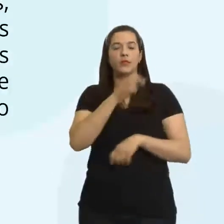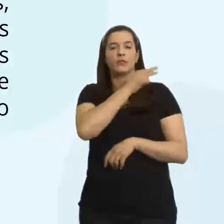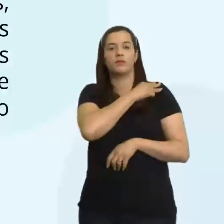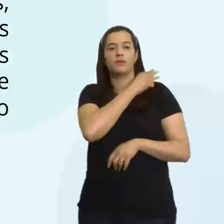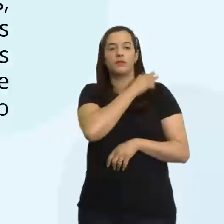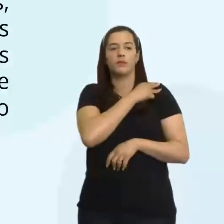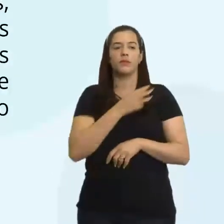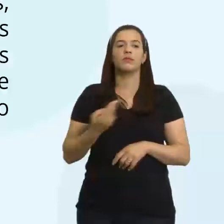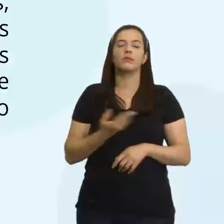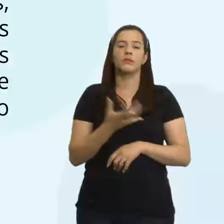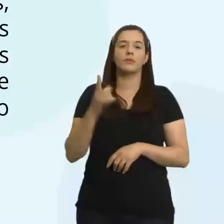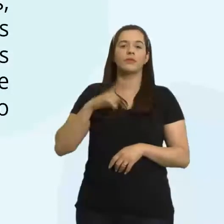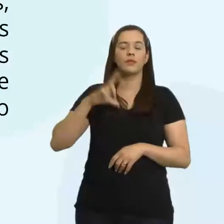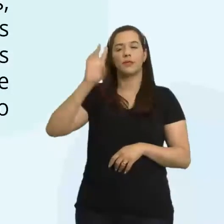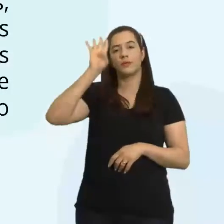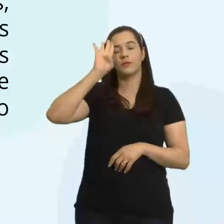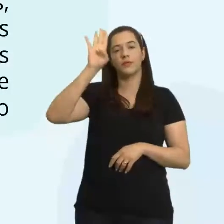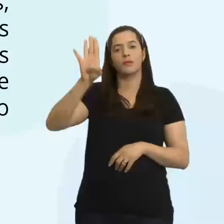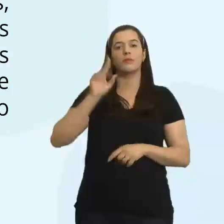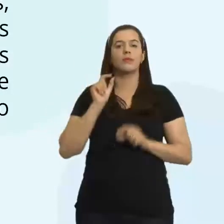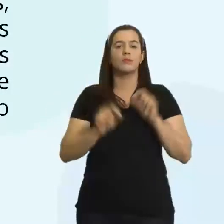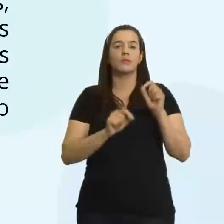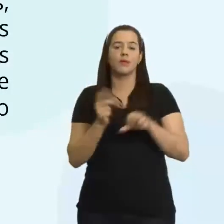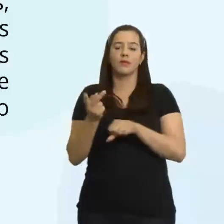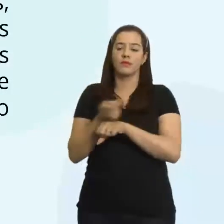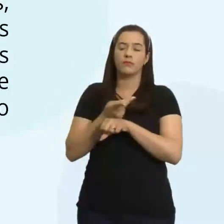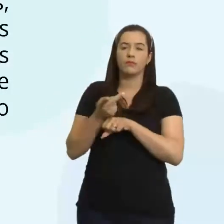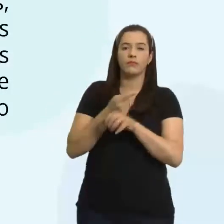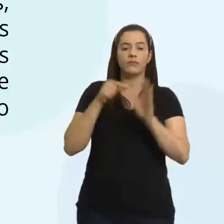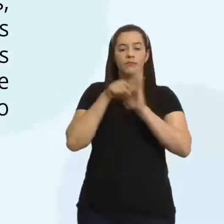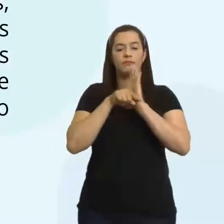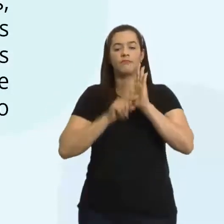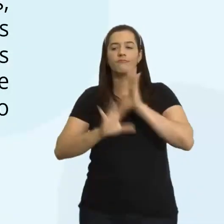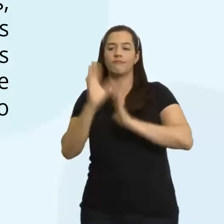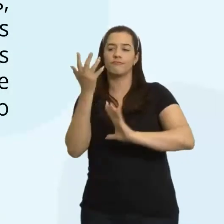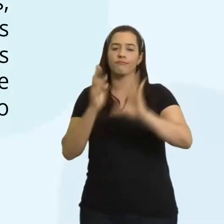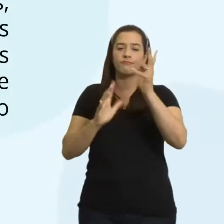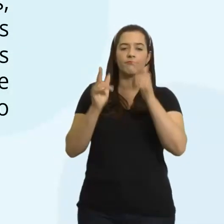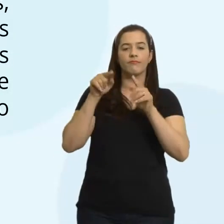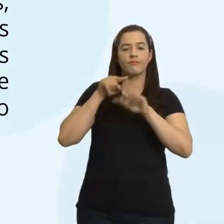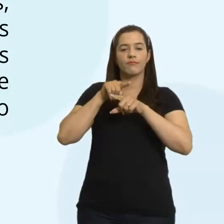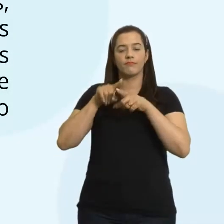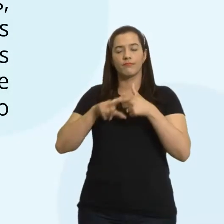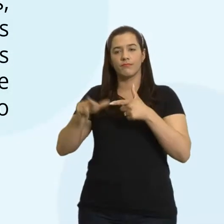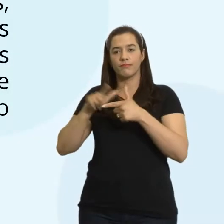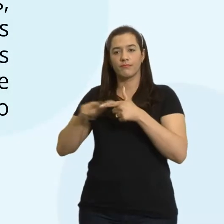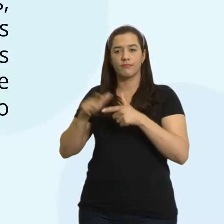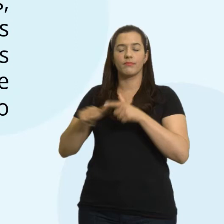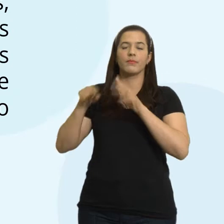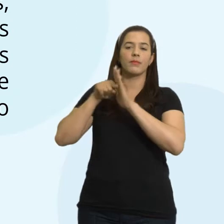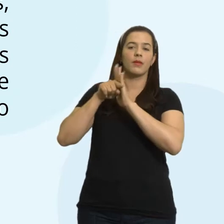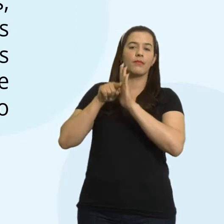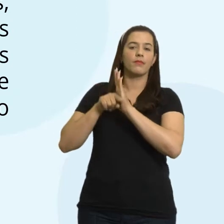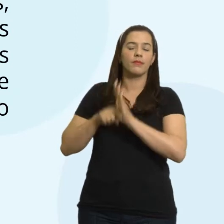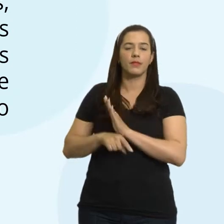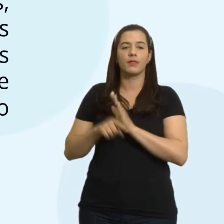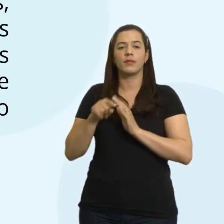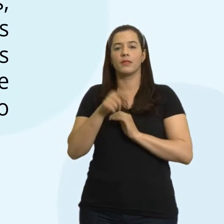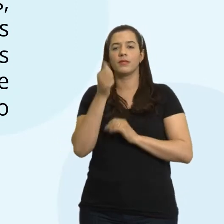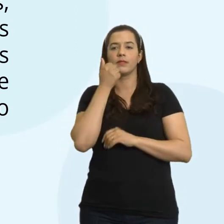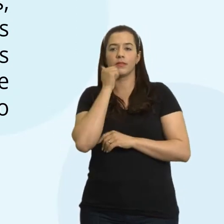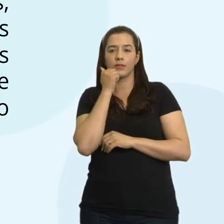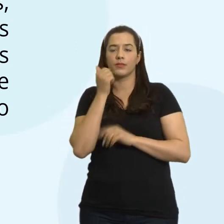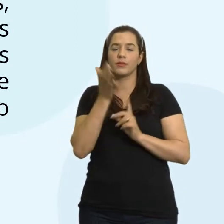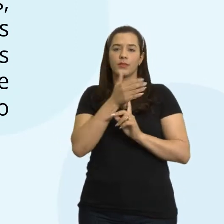temos aqui como principal investigar situações-problema e avaliar aplicações do conhecimento científico e